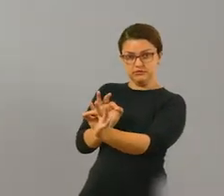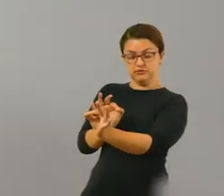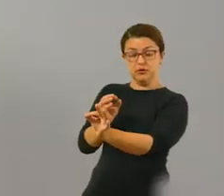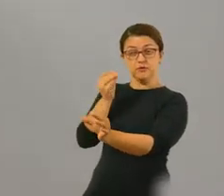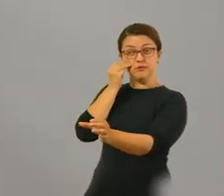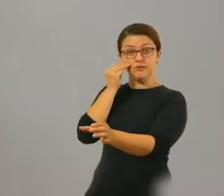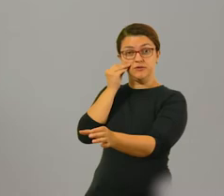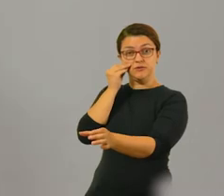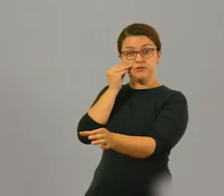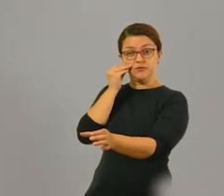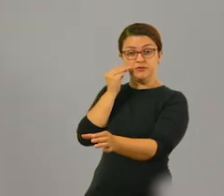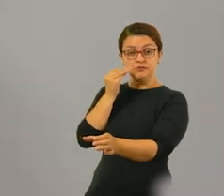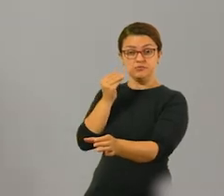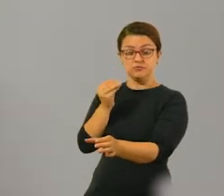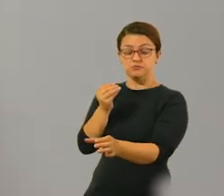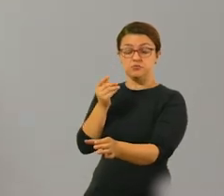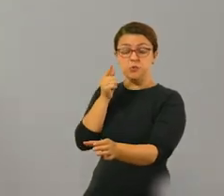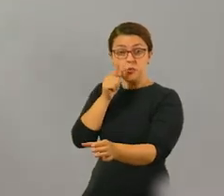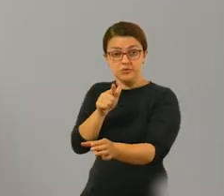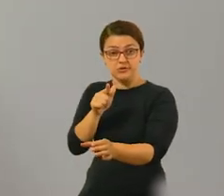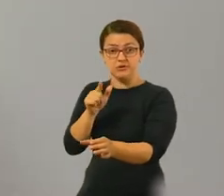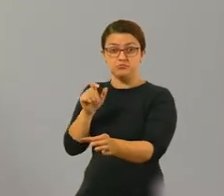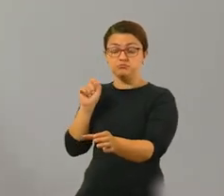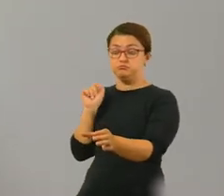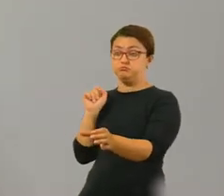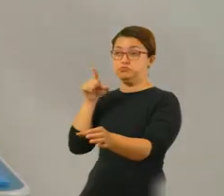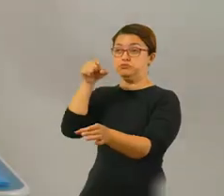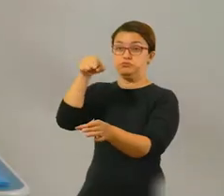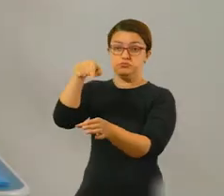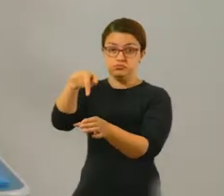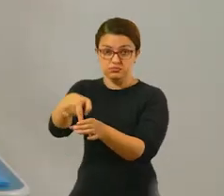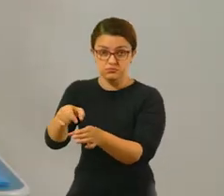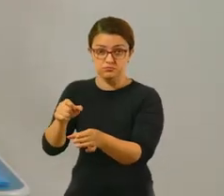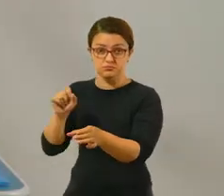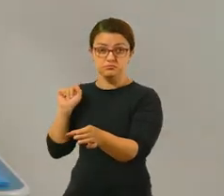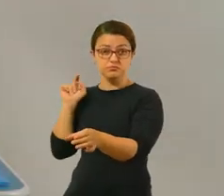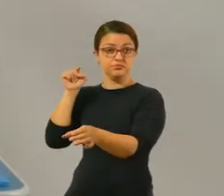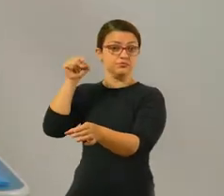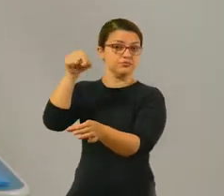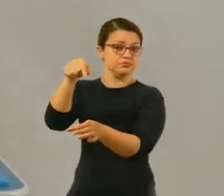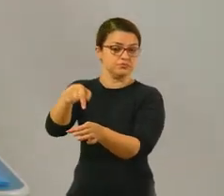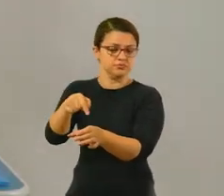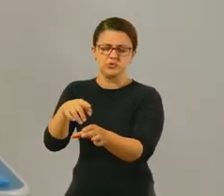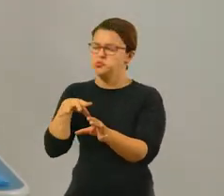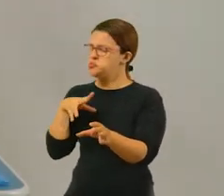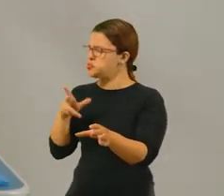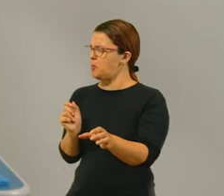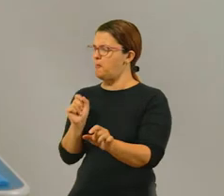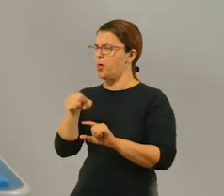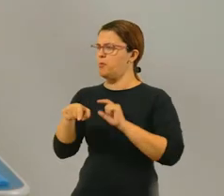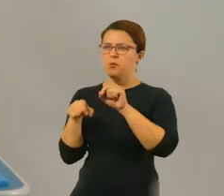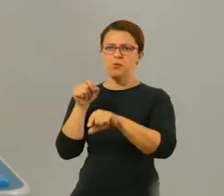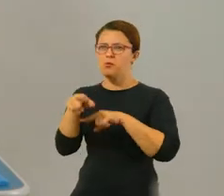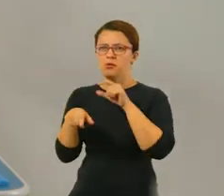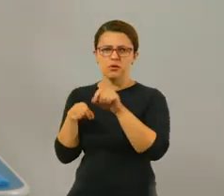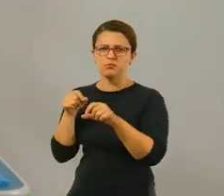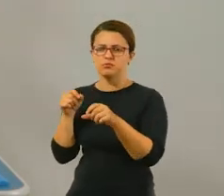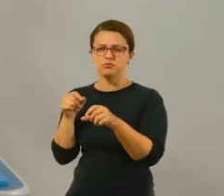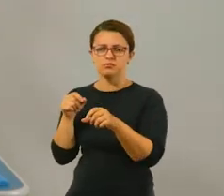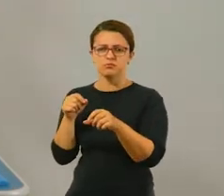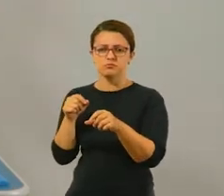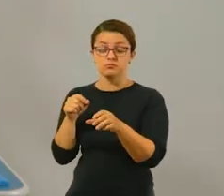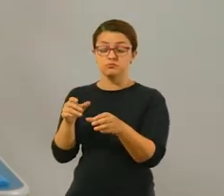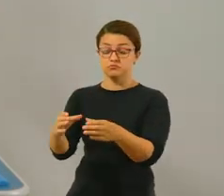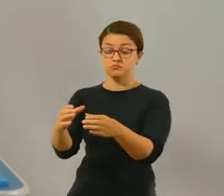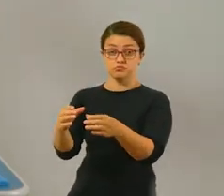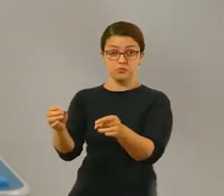você. Com isso, tente acertar a quantidade de papeizinhos que você puder. Vai jogando vários. Depois de jogar todos que